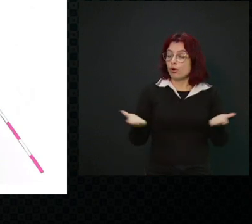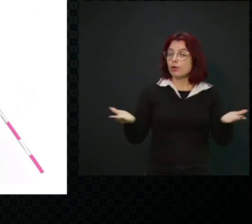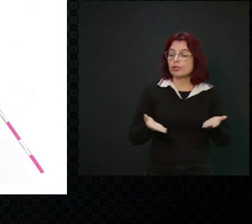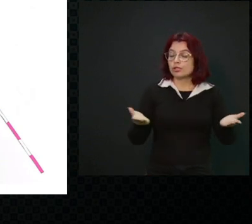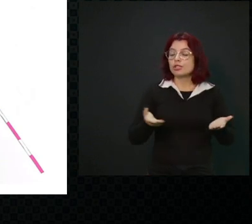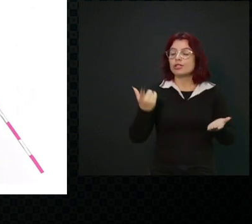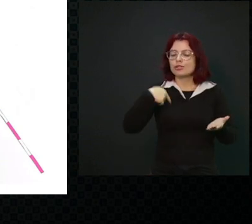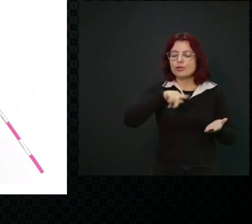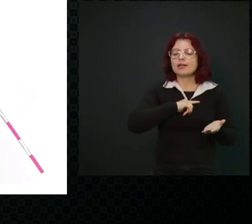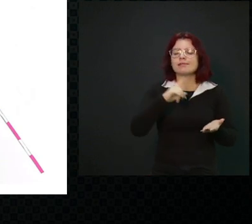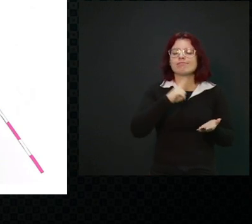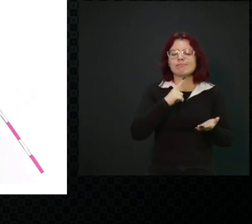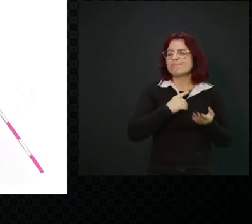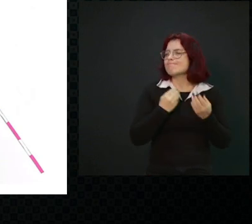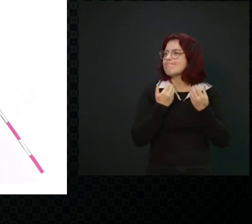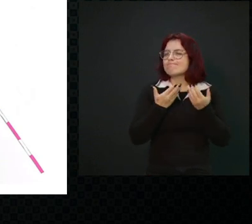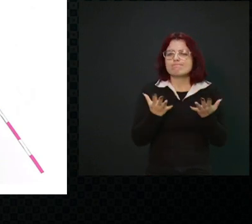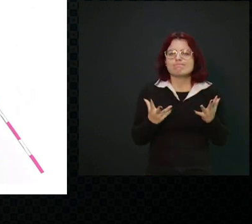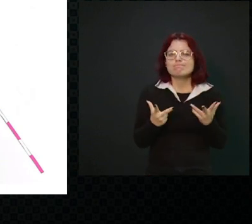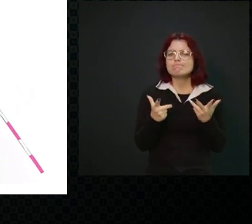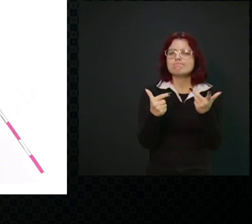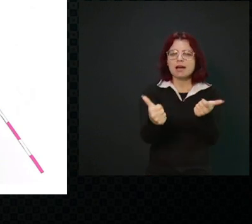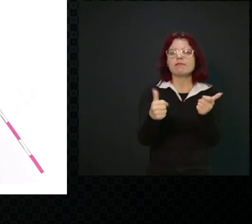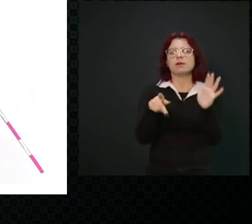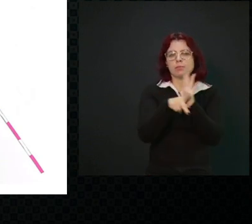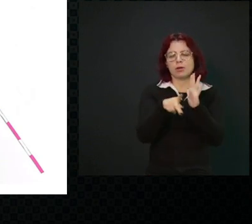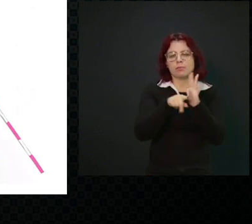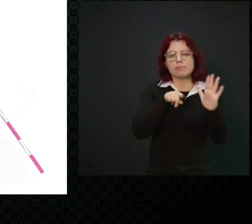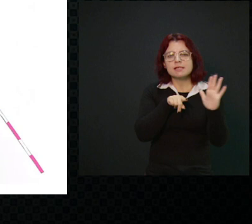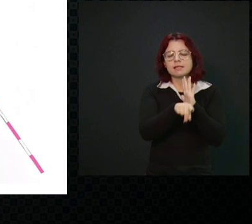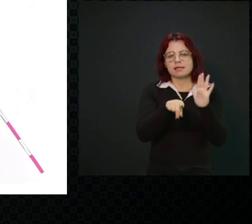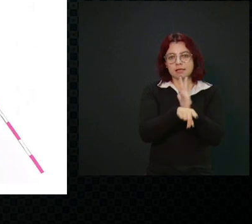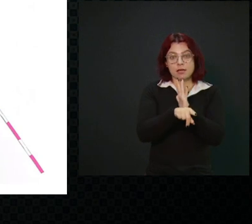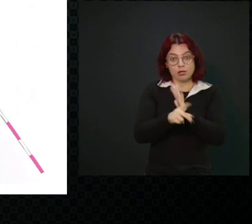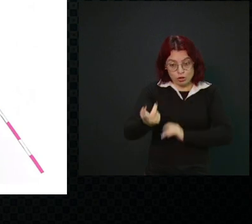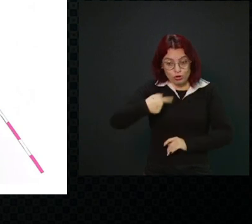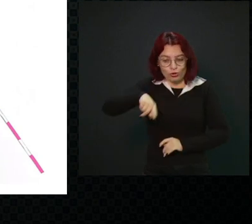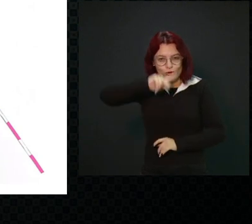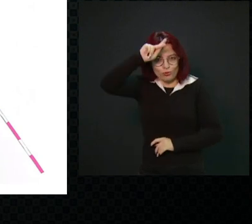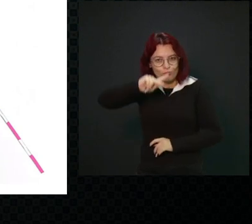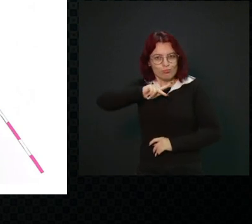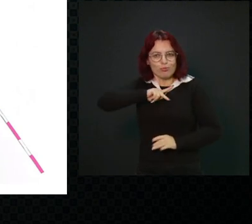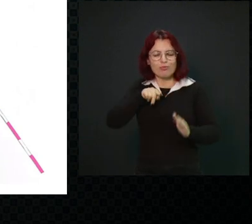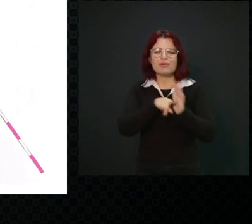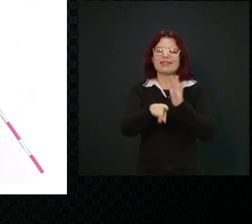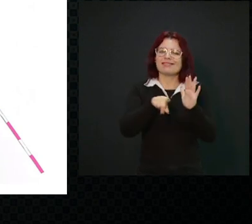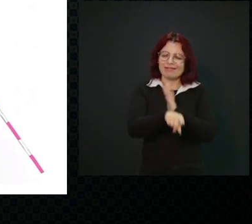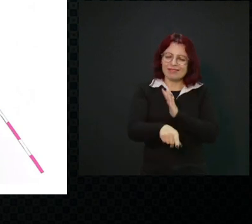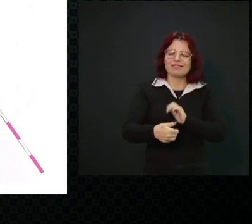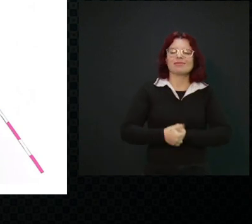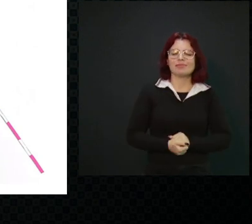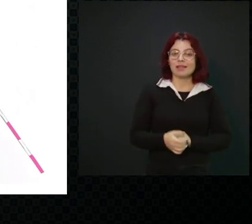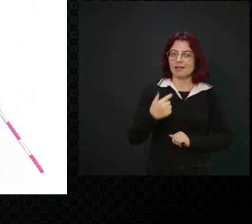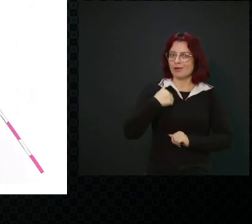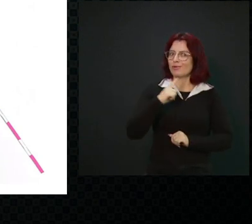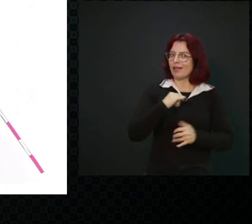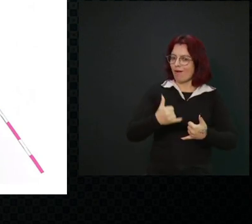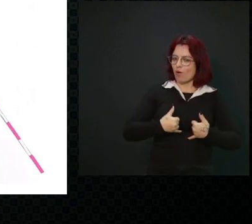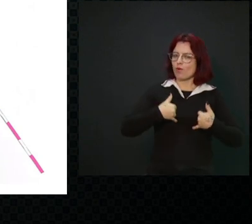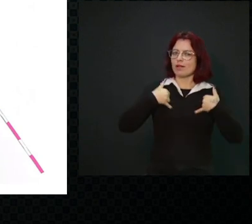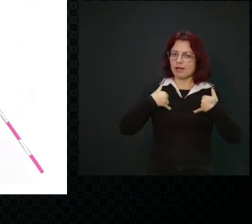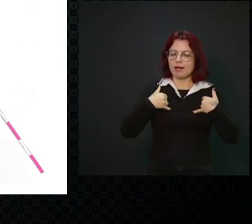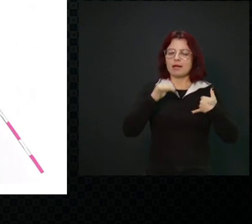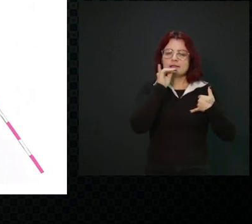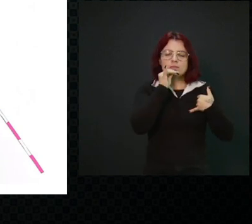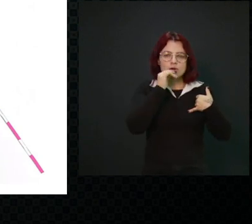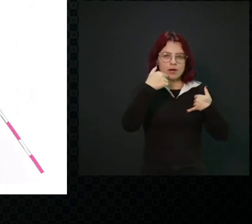pesquisas brilhantes na área e pesquisas nossas. Então, eu tenho muito orgulho de falar nisso. Inclusive, eu, professor Carlos, nós